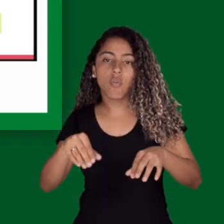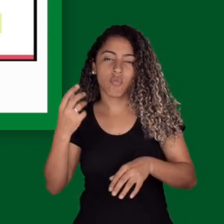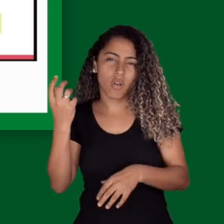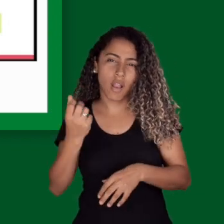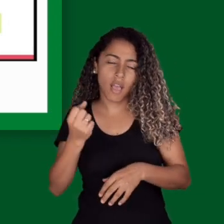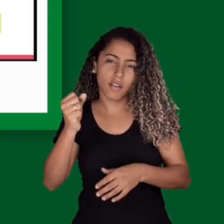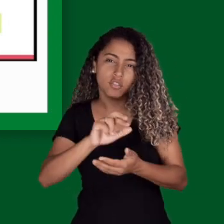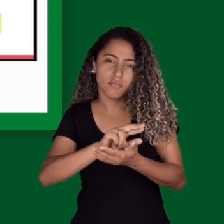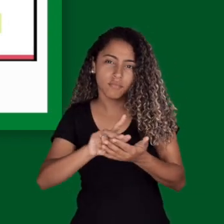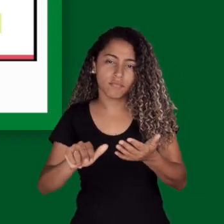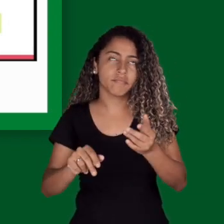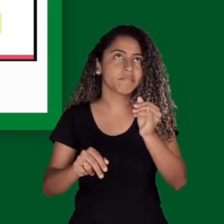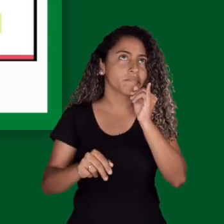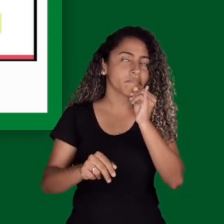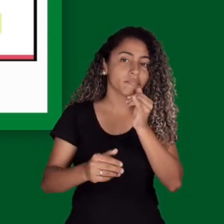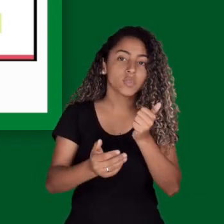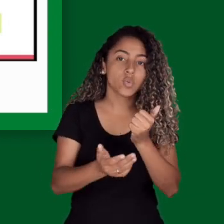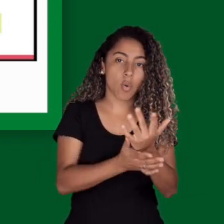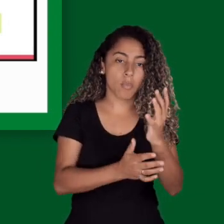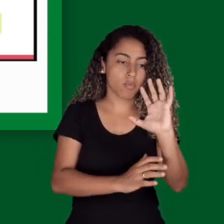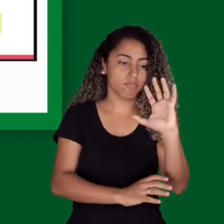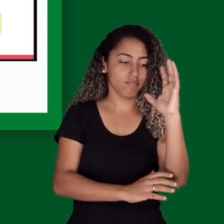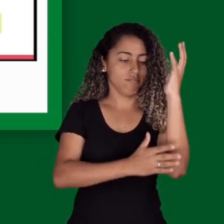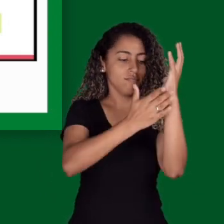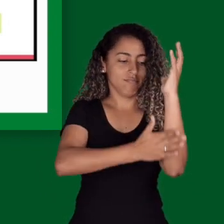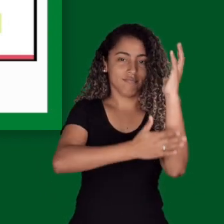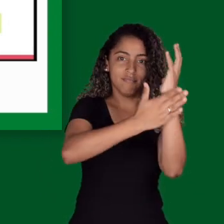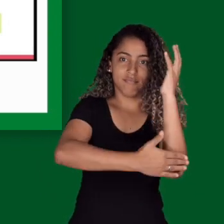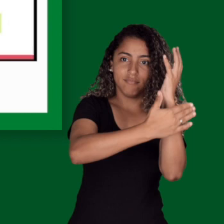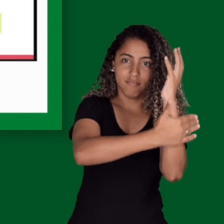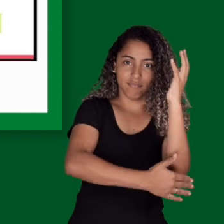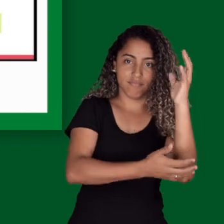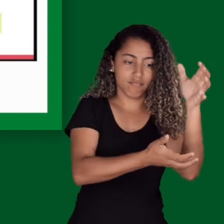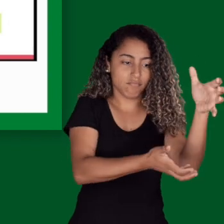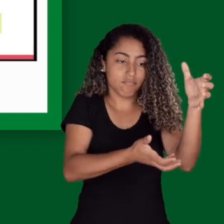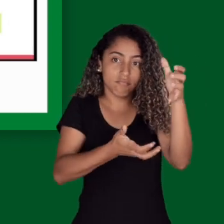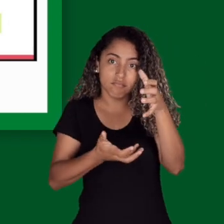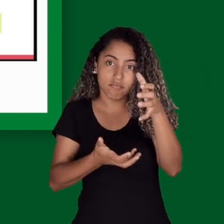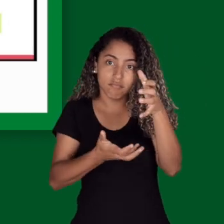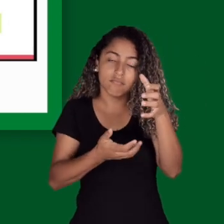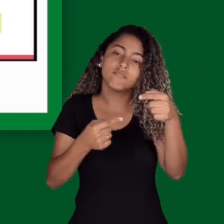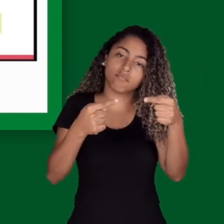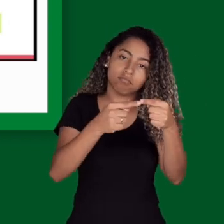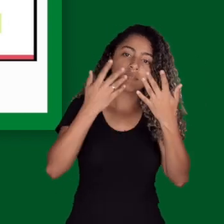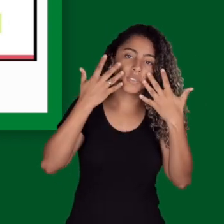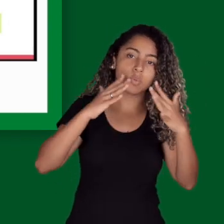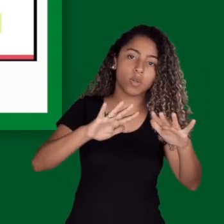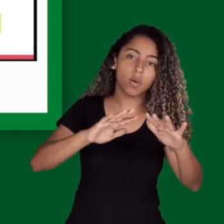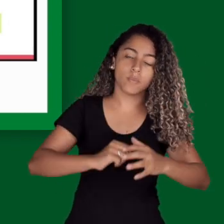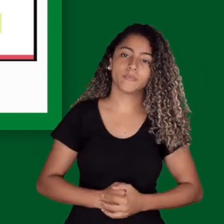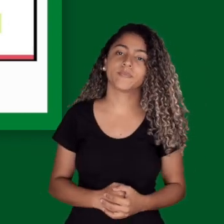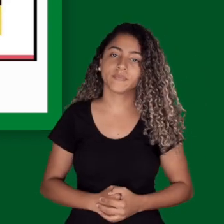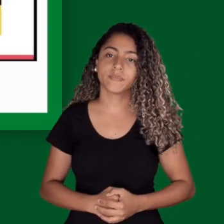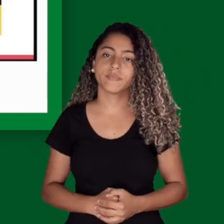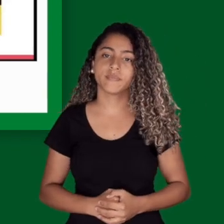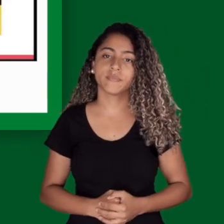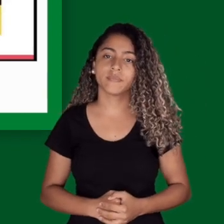leite. Então, ao levarmos para casa um abacaxi, por exemplo, inteiro, ele é considerado um alimento in natura.